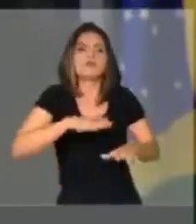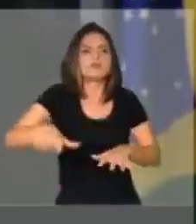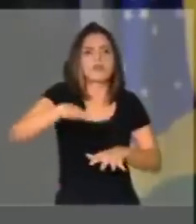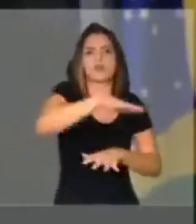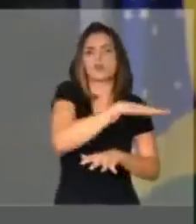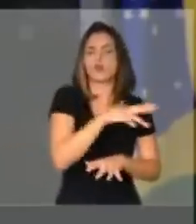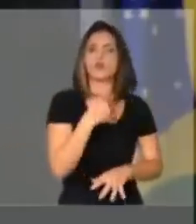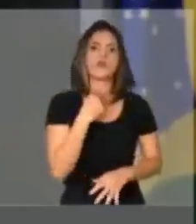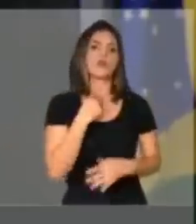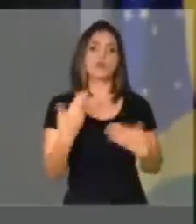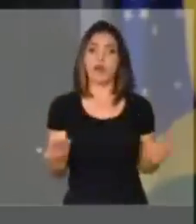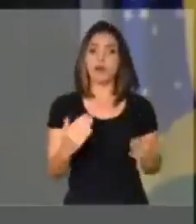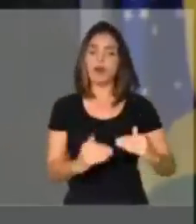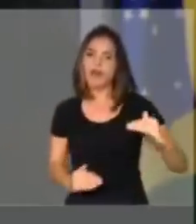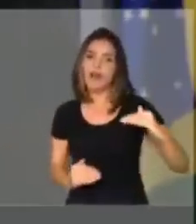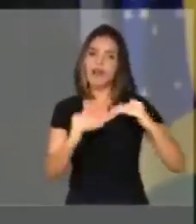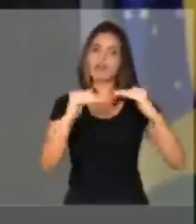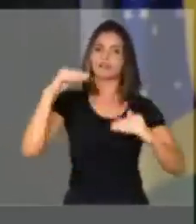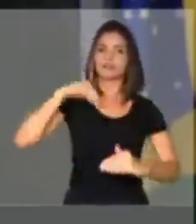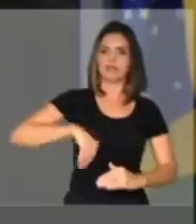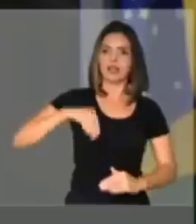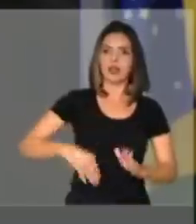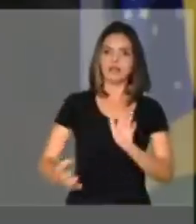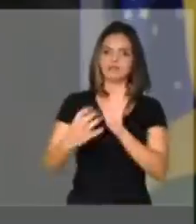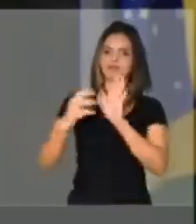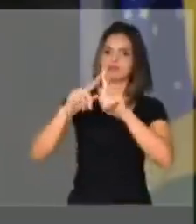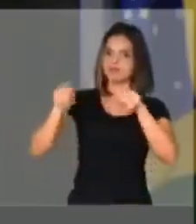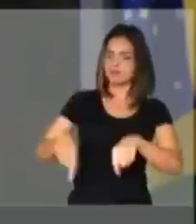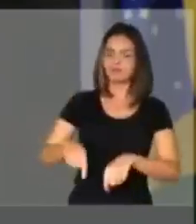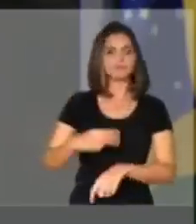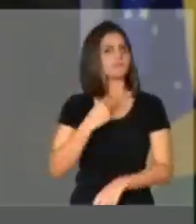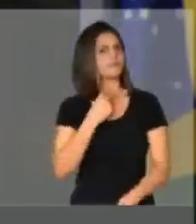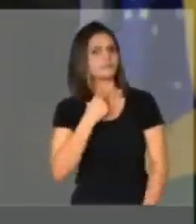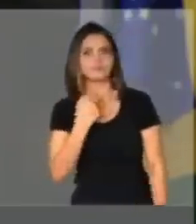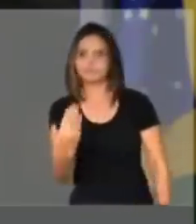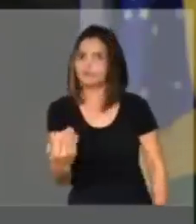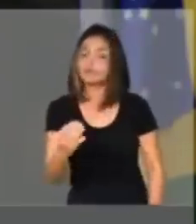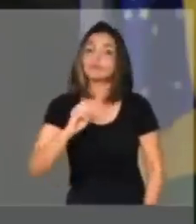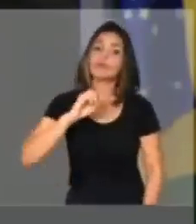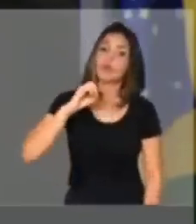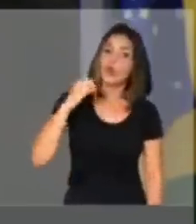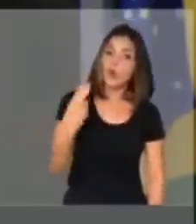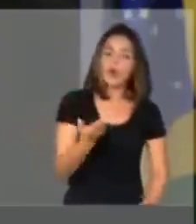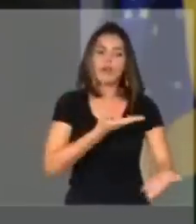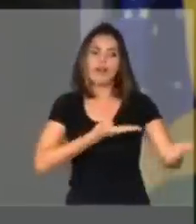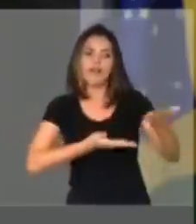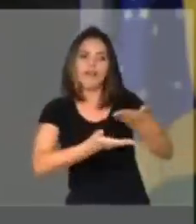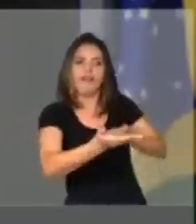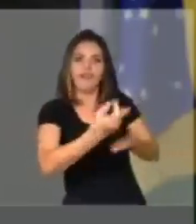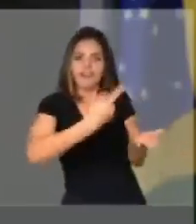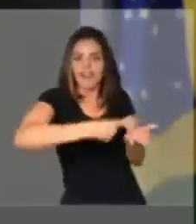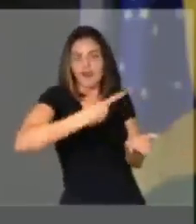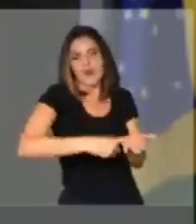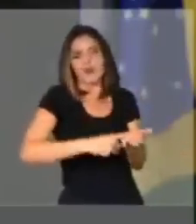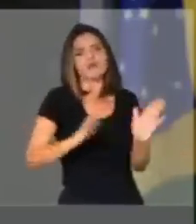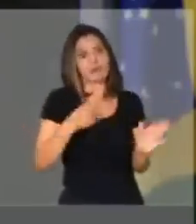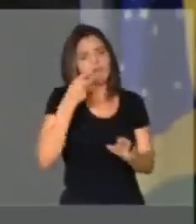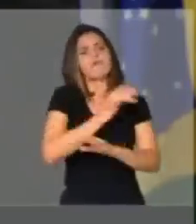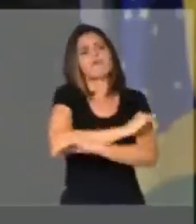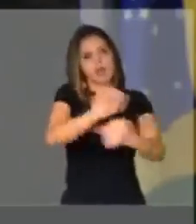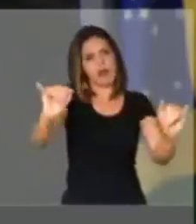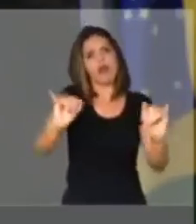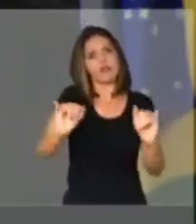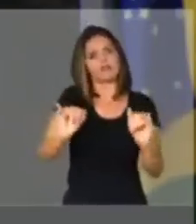setor, para equalizar salário de funcionalismo público ou em troca de algum acordo que, deixando bastante claro